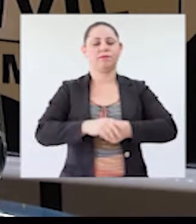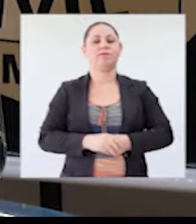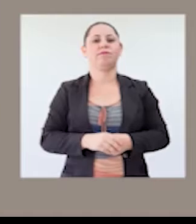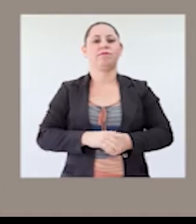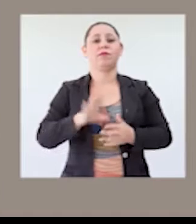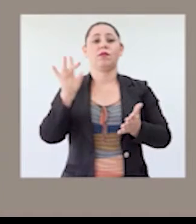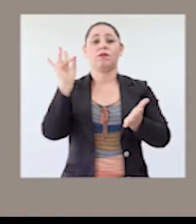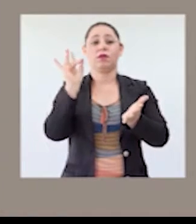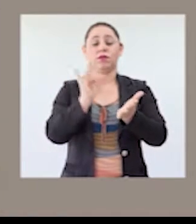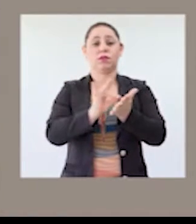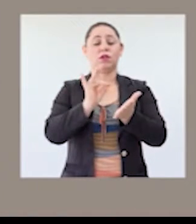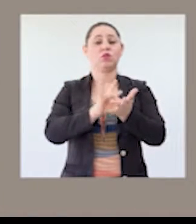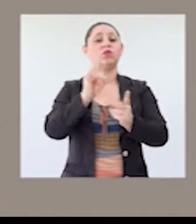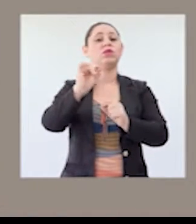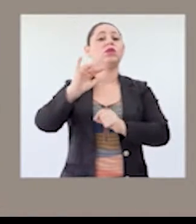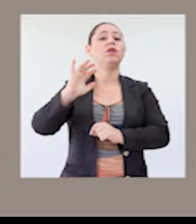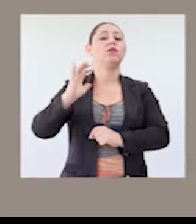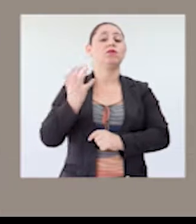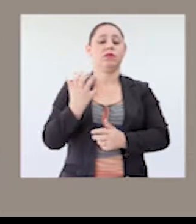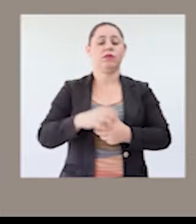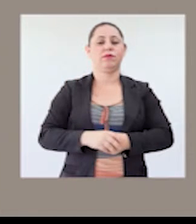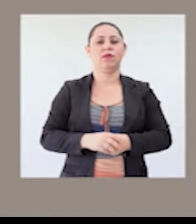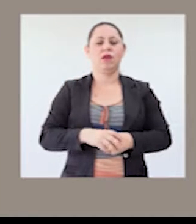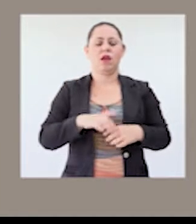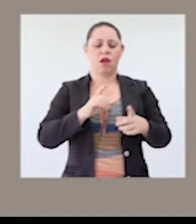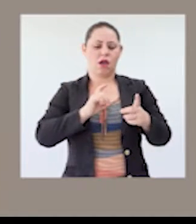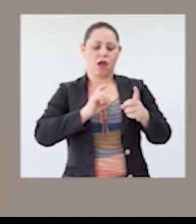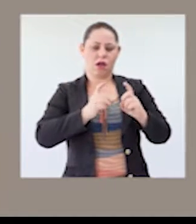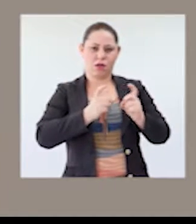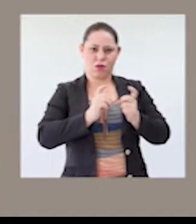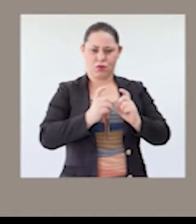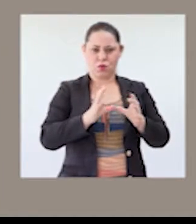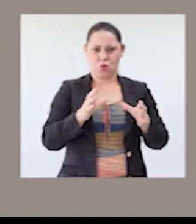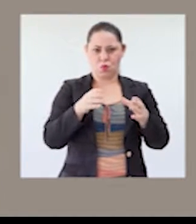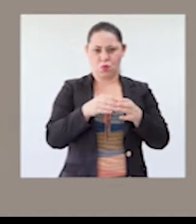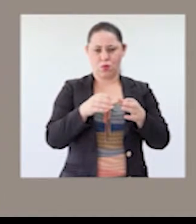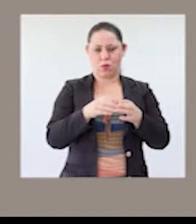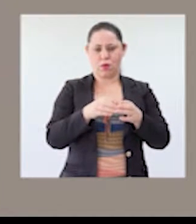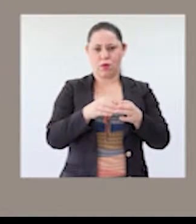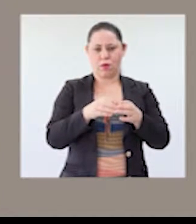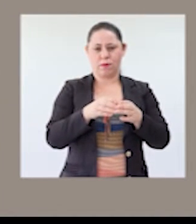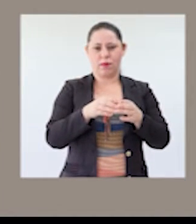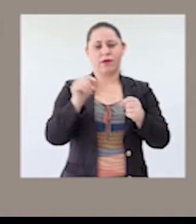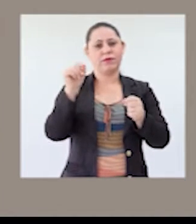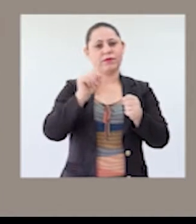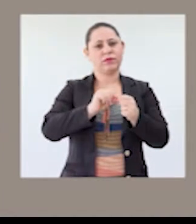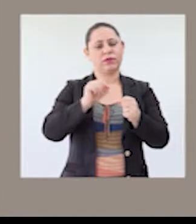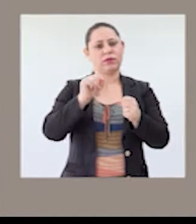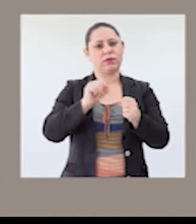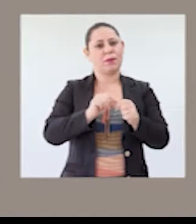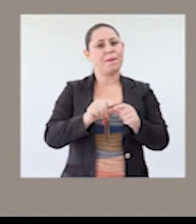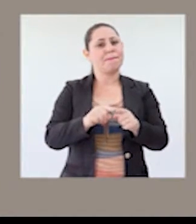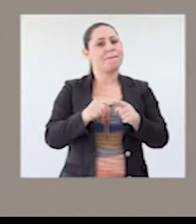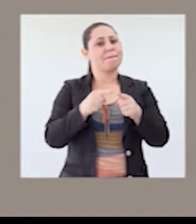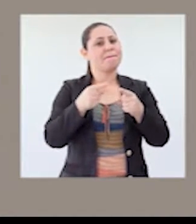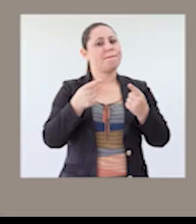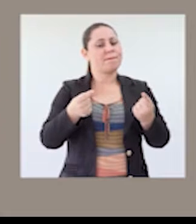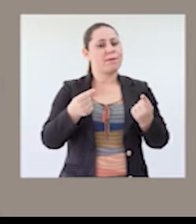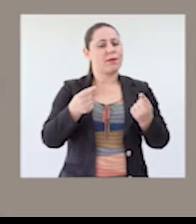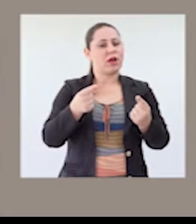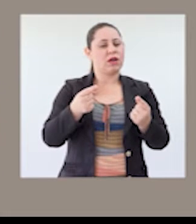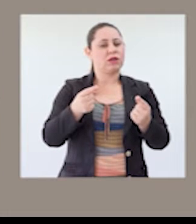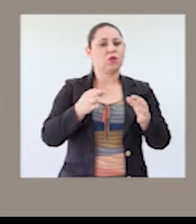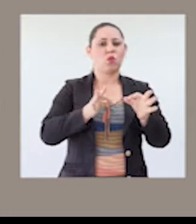regras? Na verdade é o seguinte, a reunião ela deve ser feita, porém